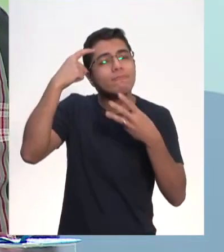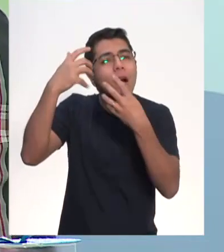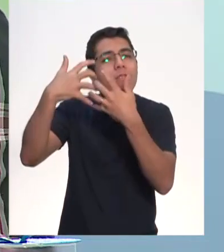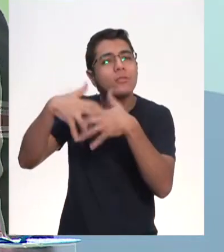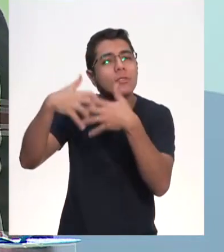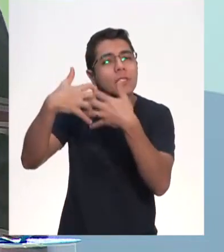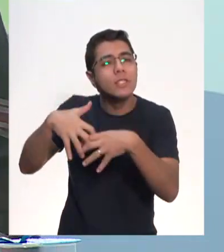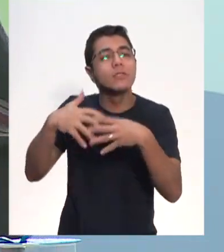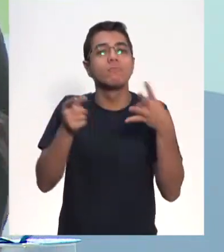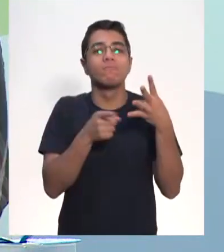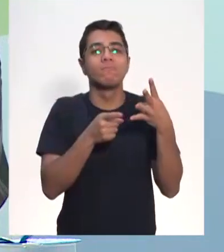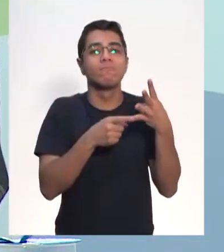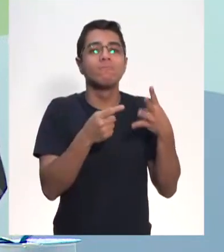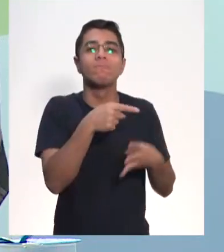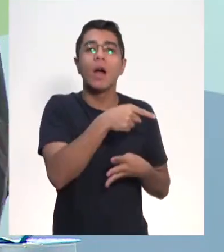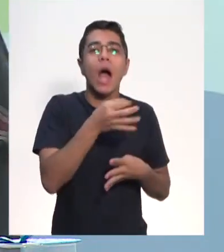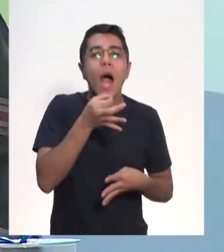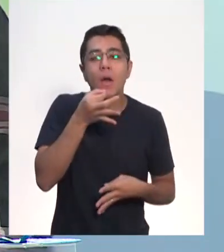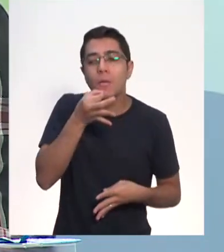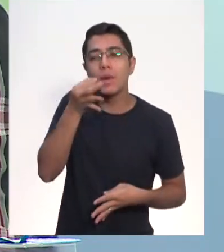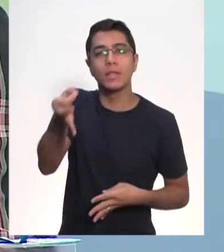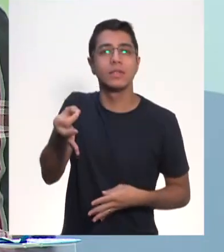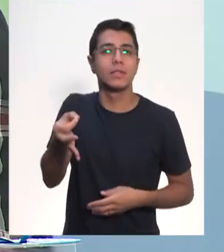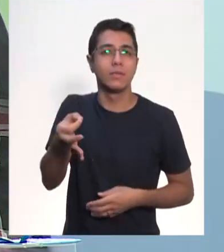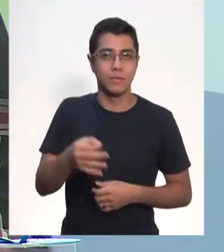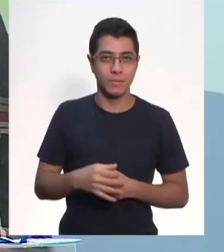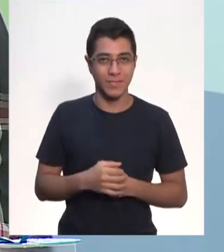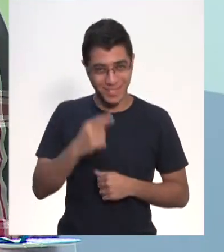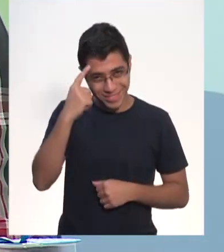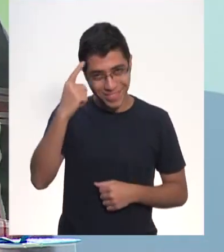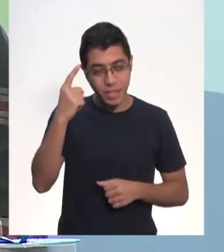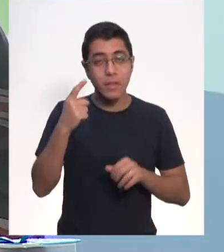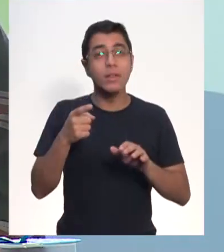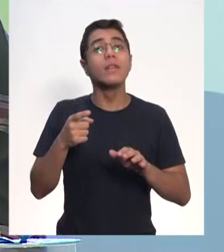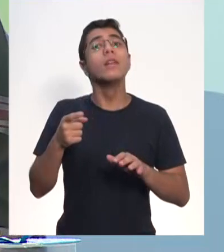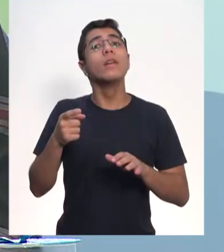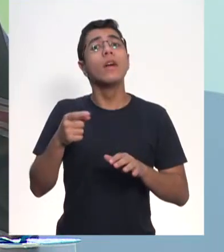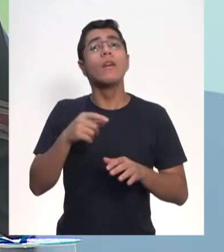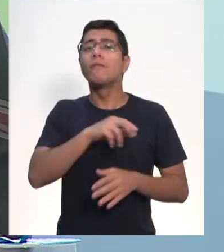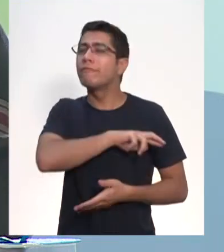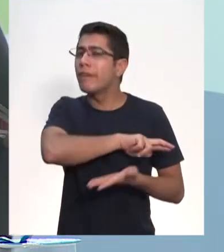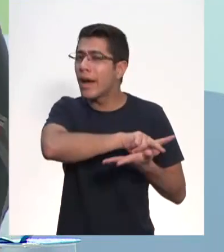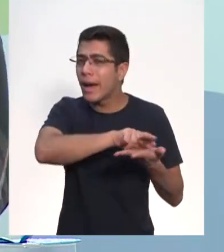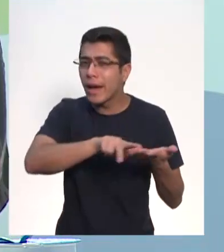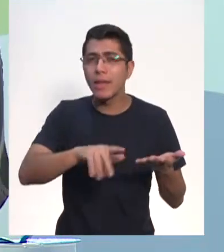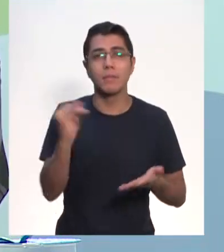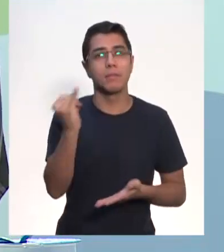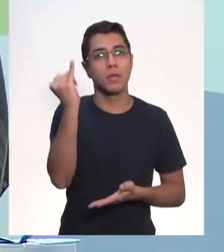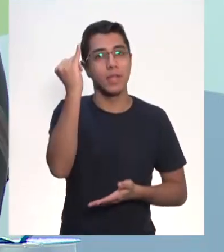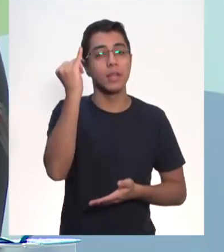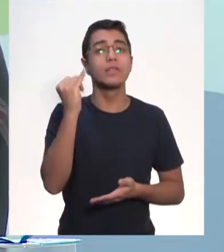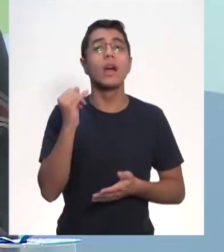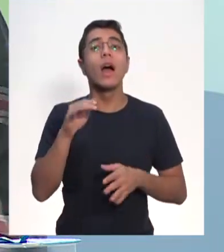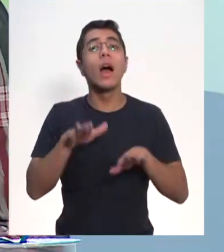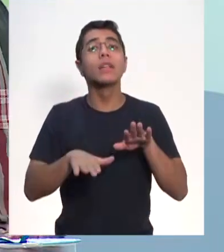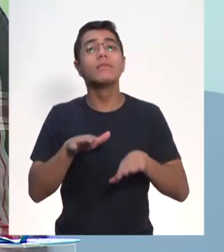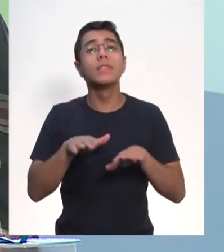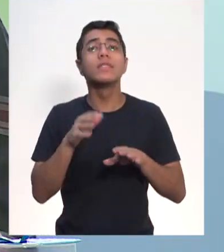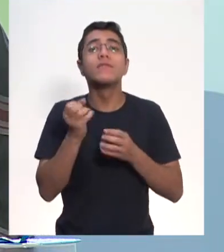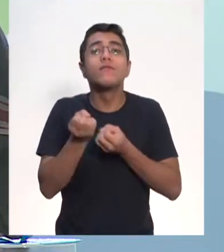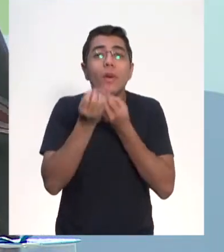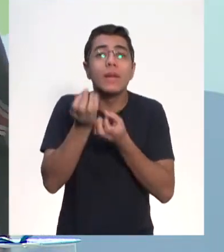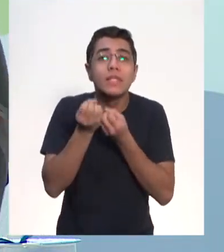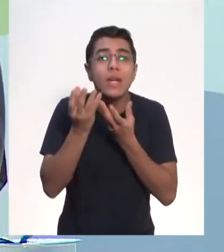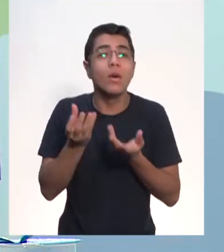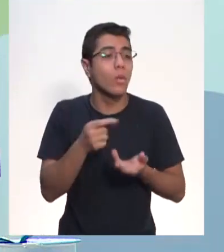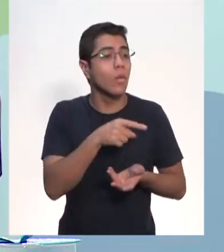argumentação do aluno. O pensamento lógico, a justificativa, fazer inferência a uma informação, uma solução,